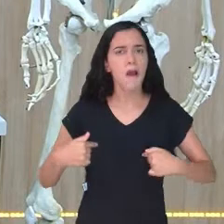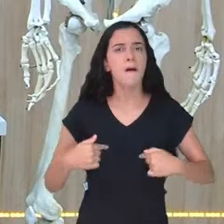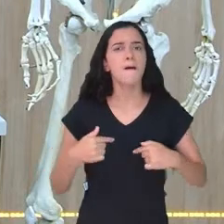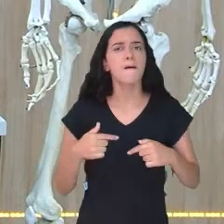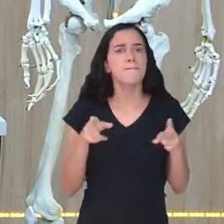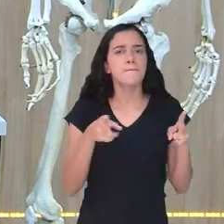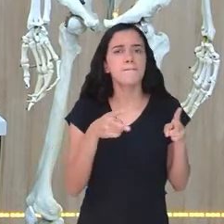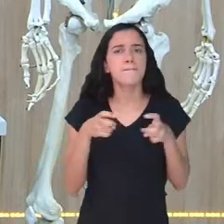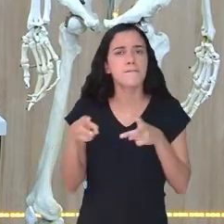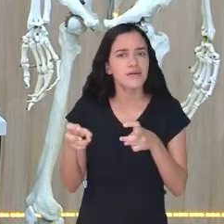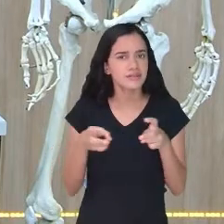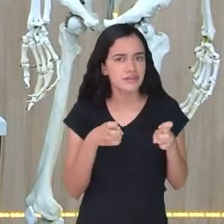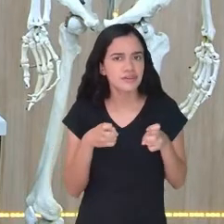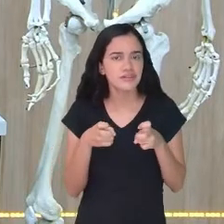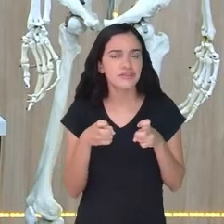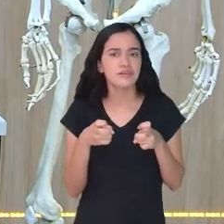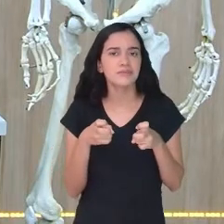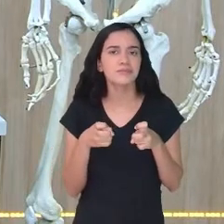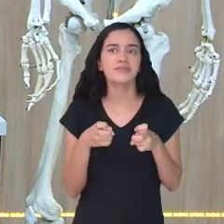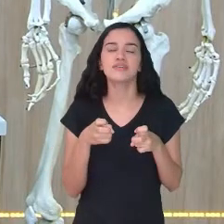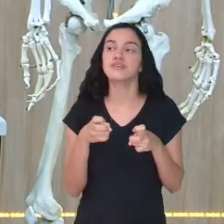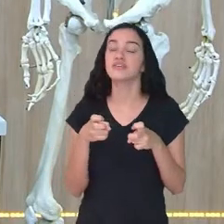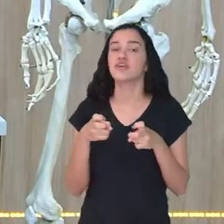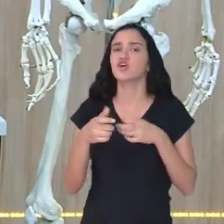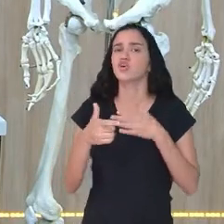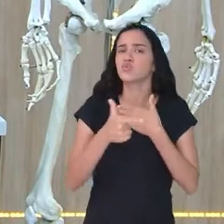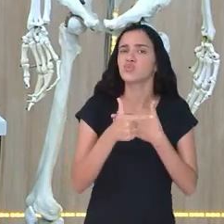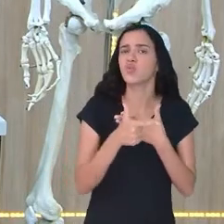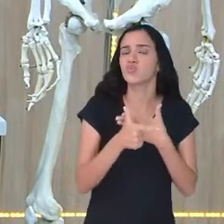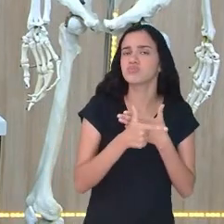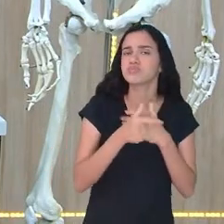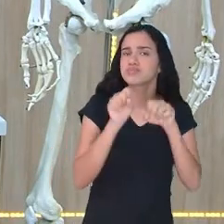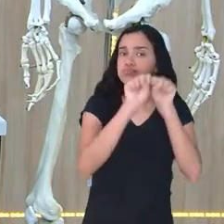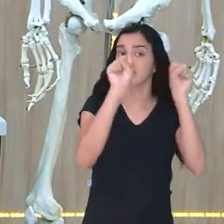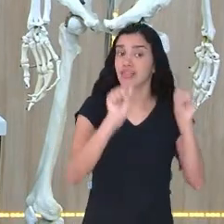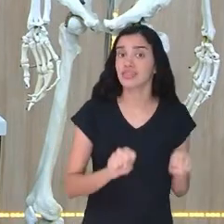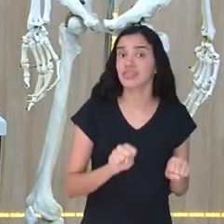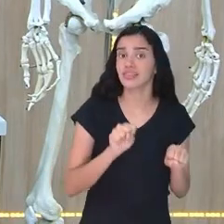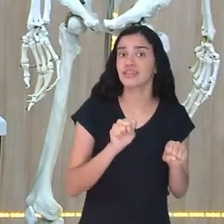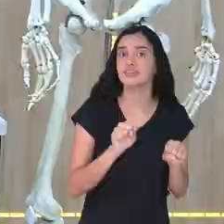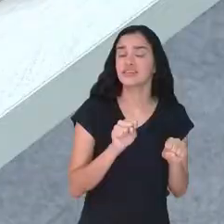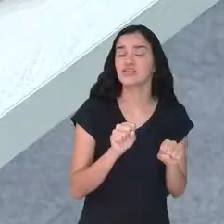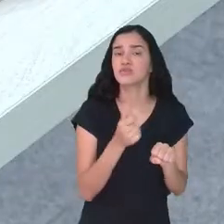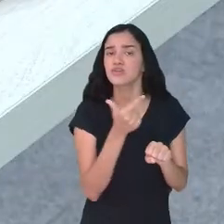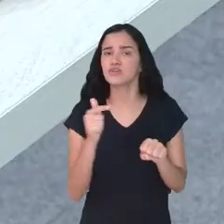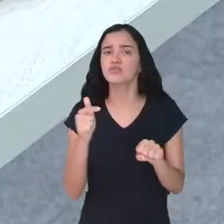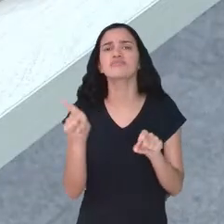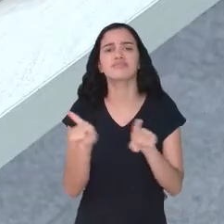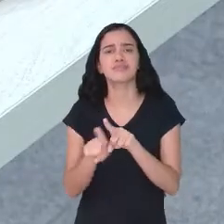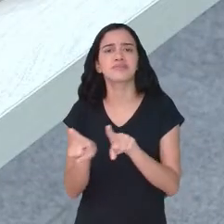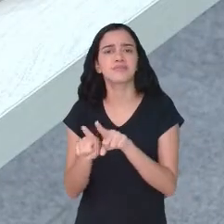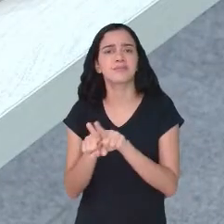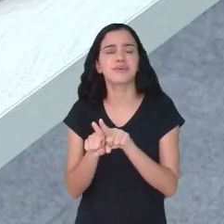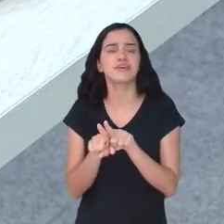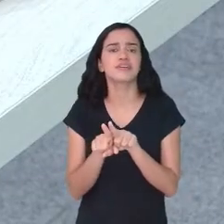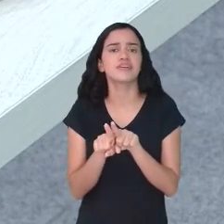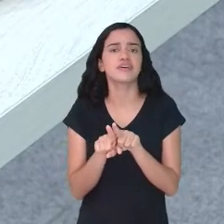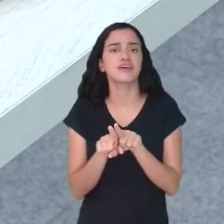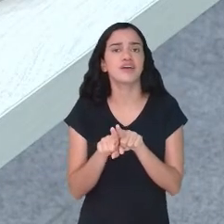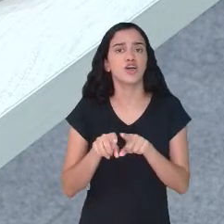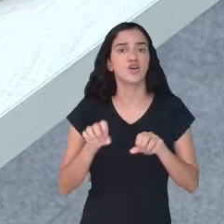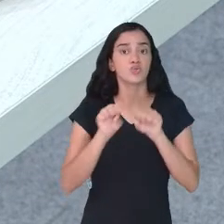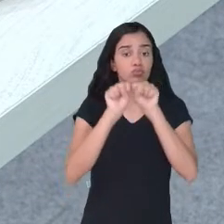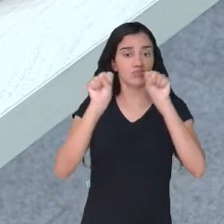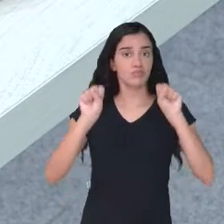percebe a presença de um órgão no funcionamento de um sistema e de outro também. Então, a gente vai ver no sistema